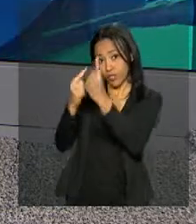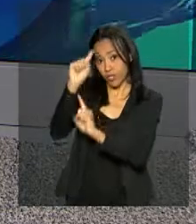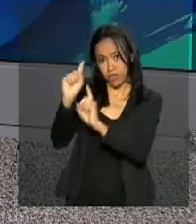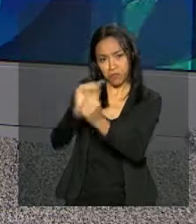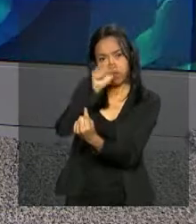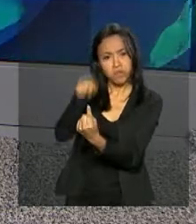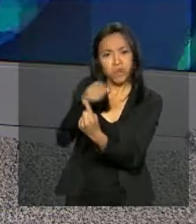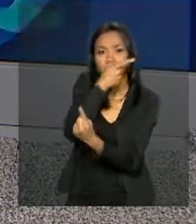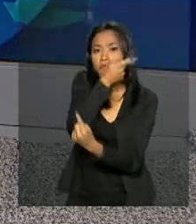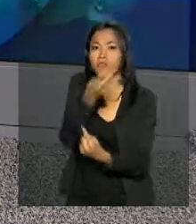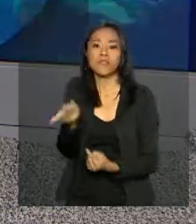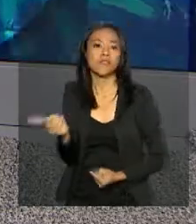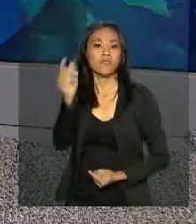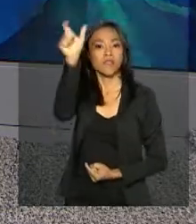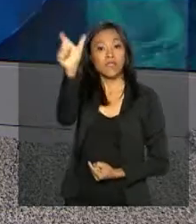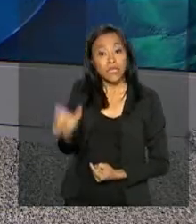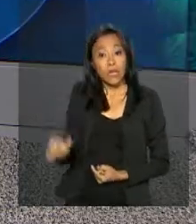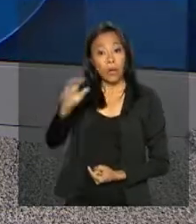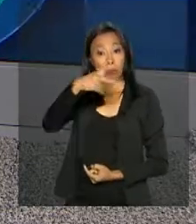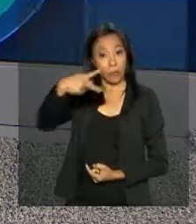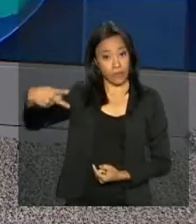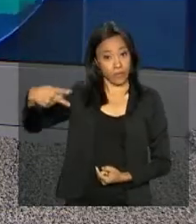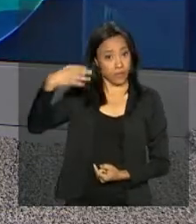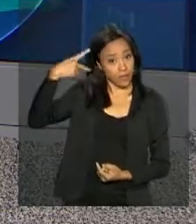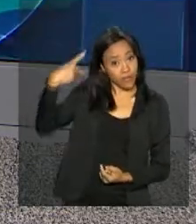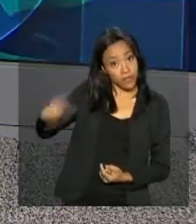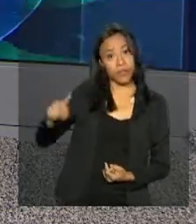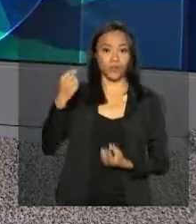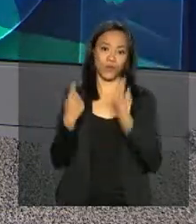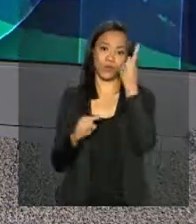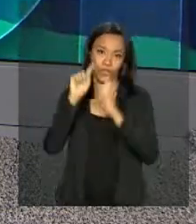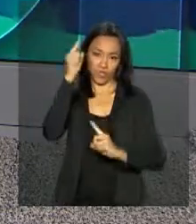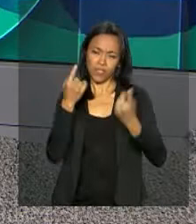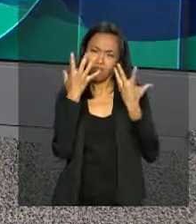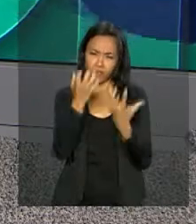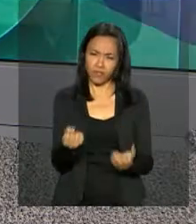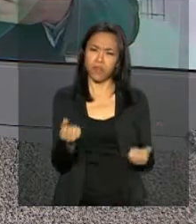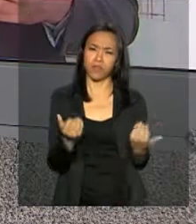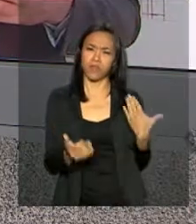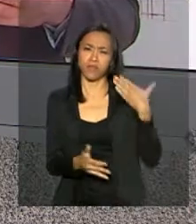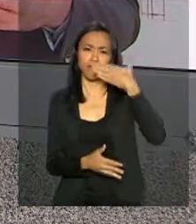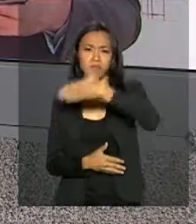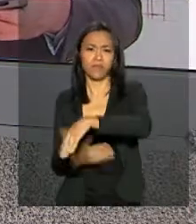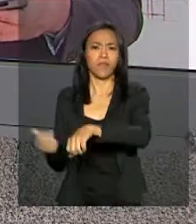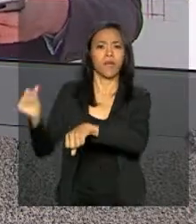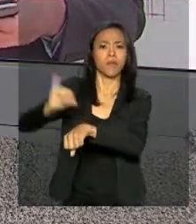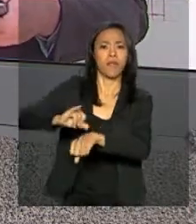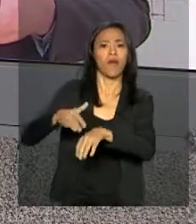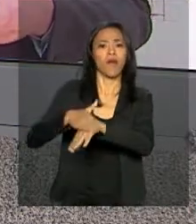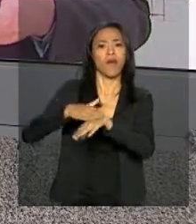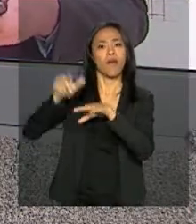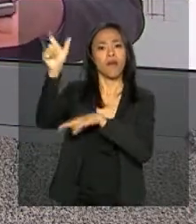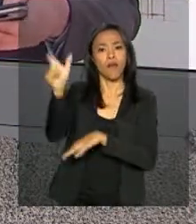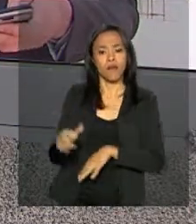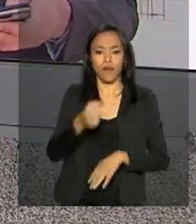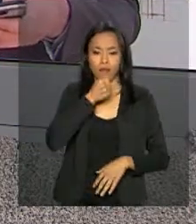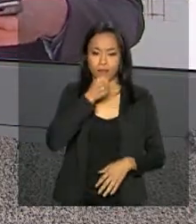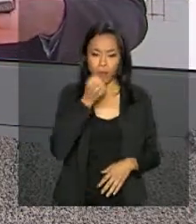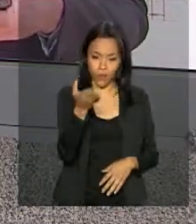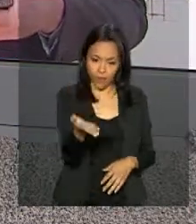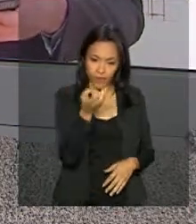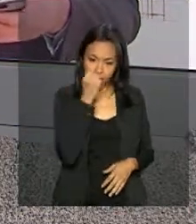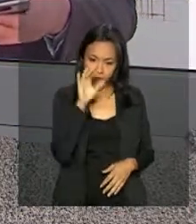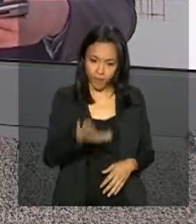ao presidente sebatián pinheira vamos então ao vivo a capital chilena a falar com o repórter ney pereira o nenê boa tarde pra